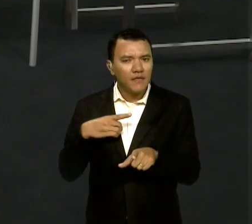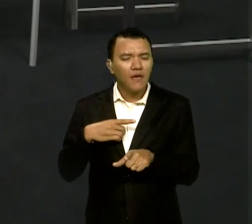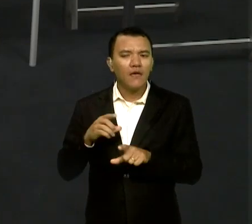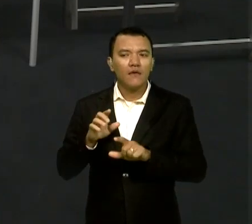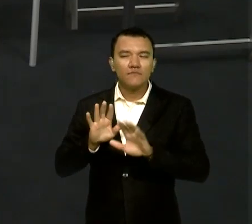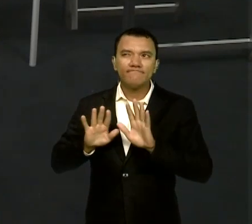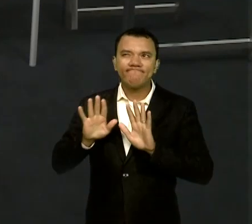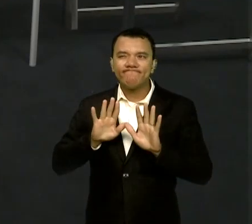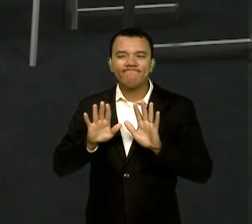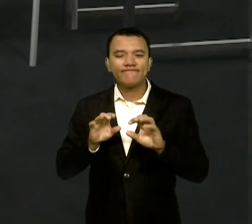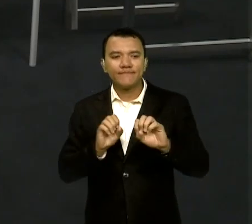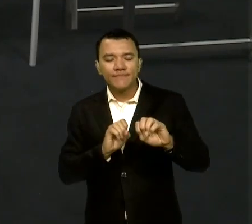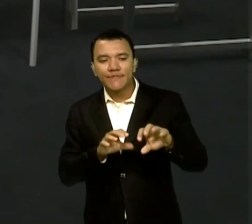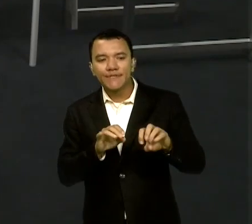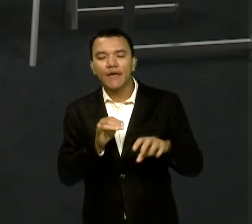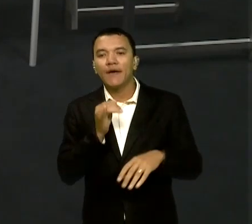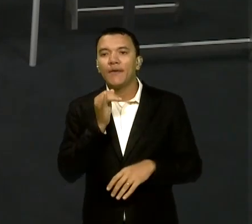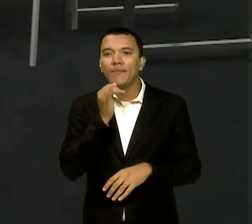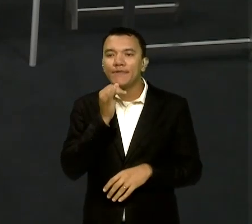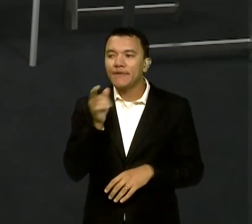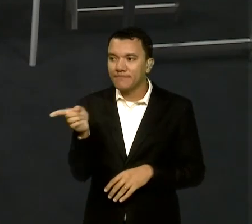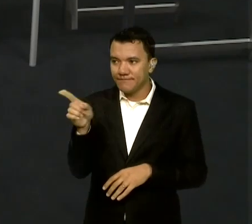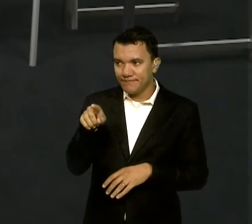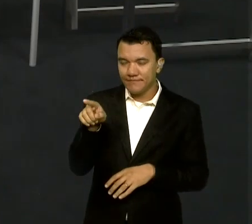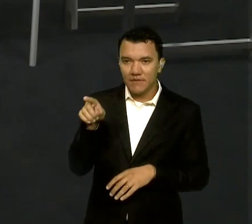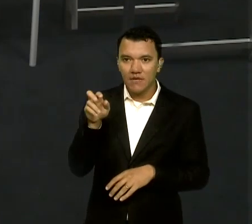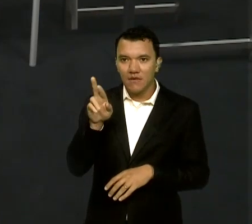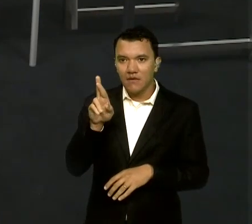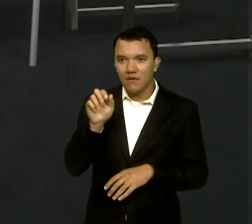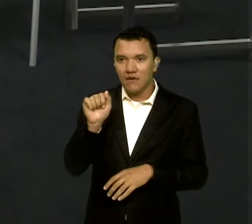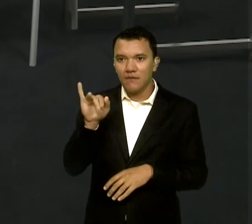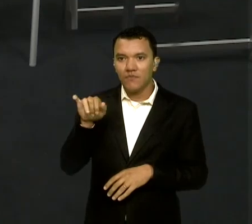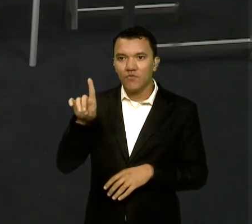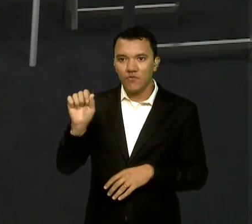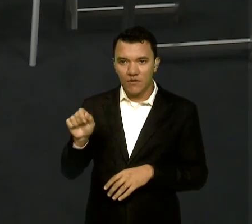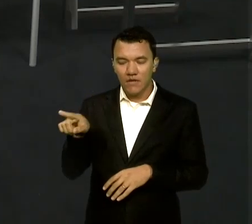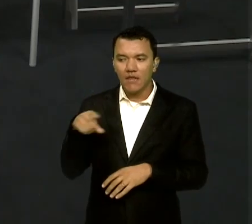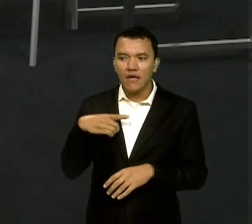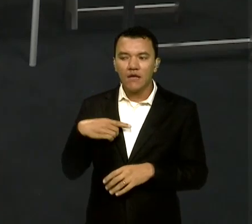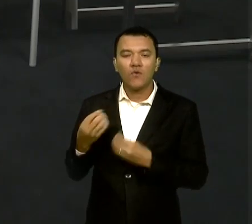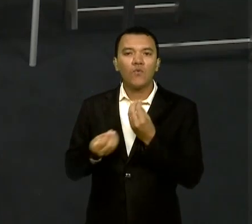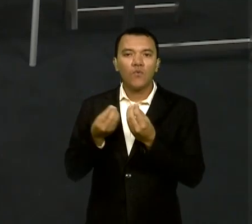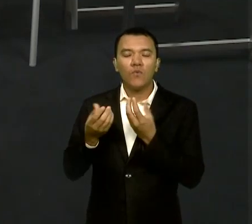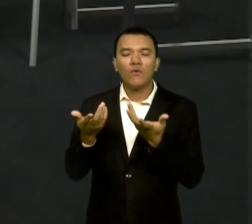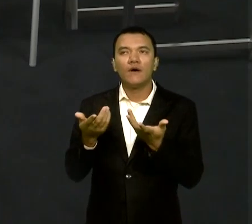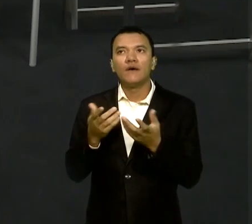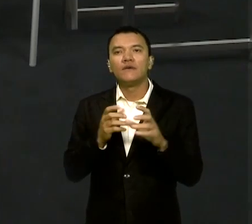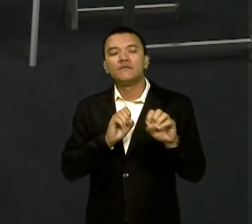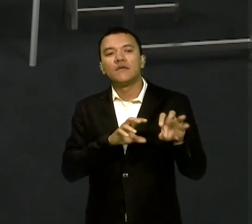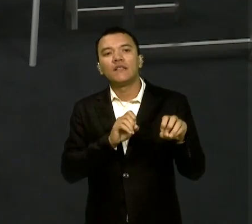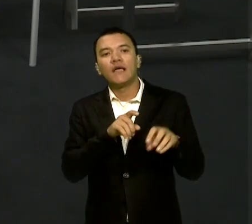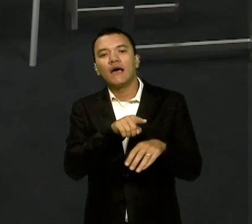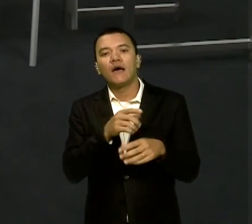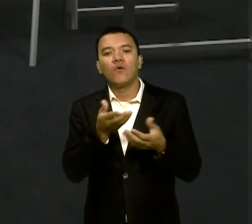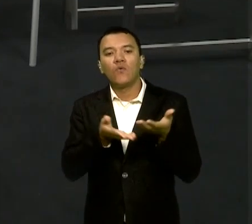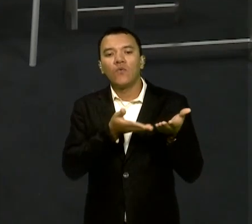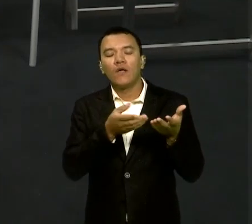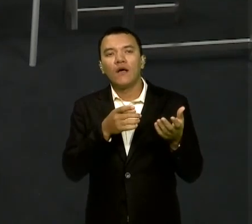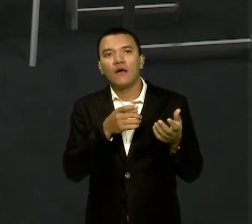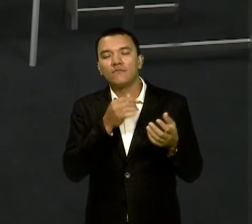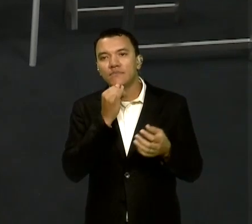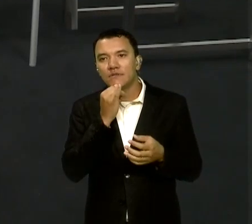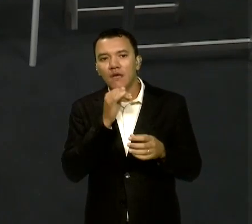vocês ensinam? Por exemplo, dona Raimunda, vocês lá reunidas, vocês têm esse cuidado em